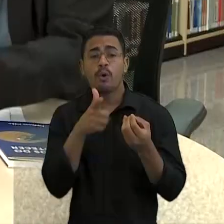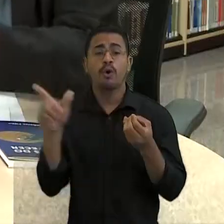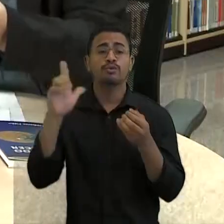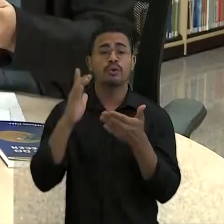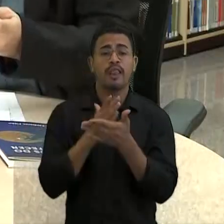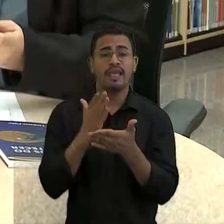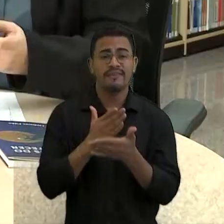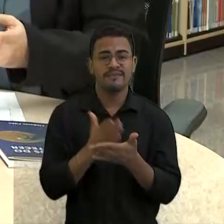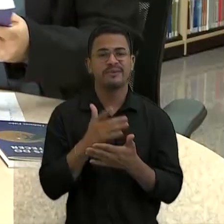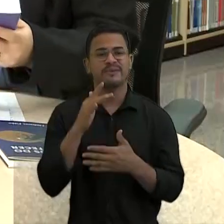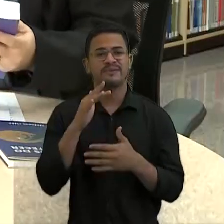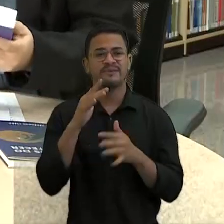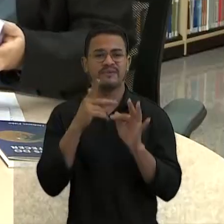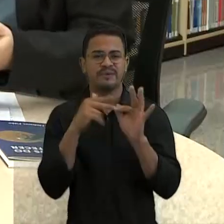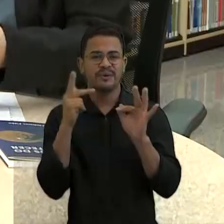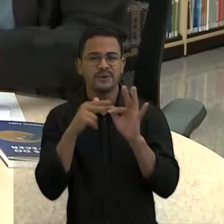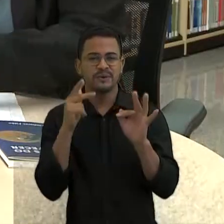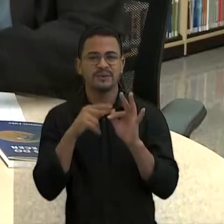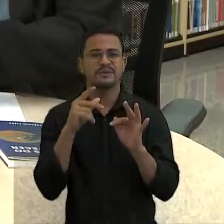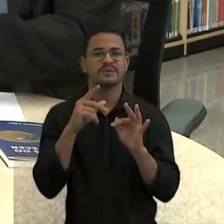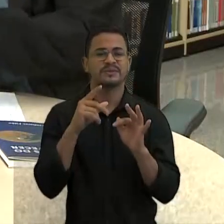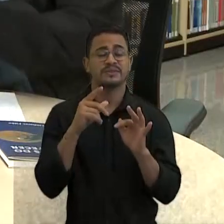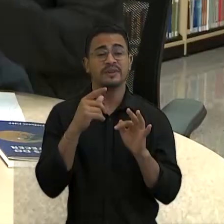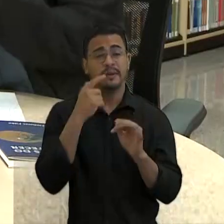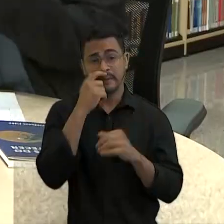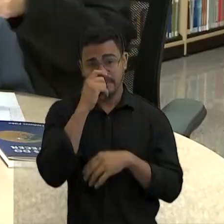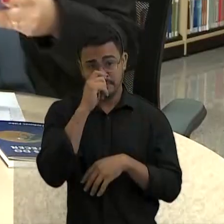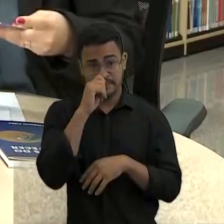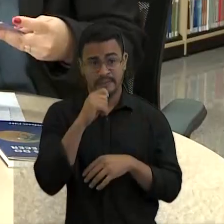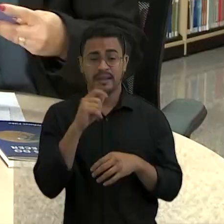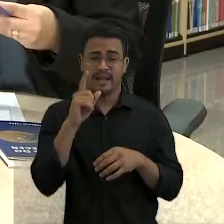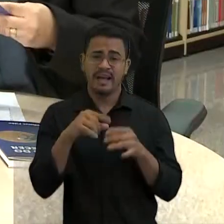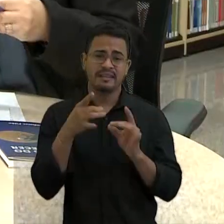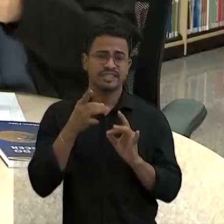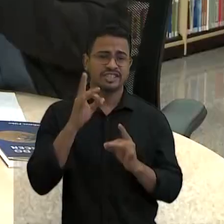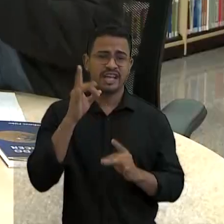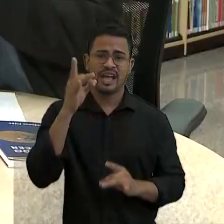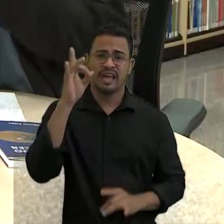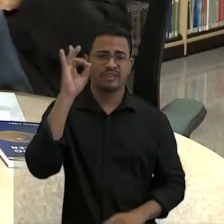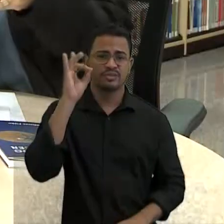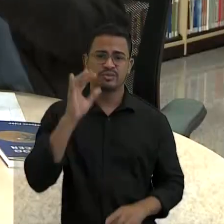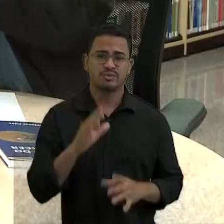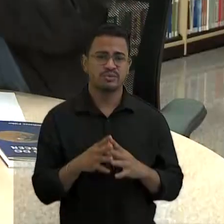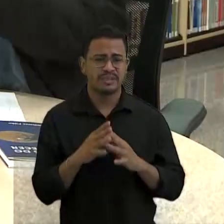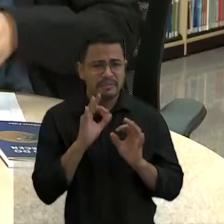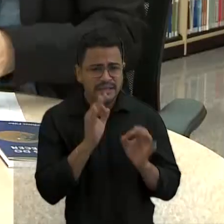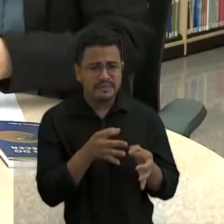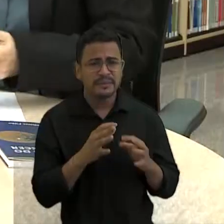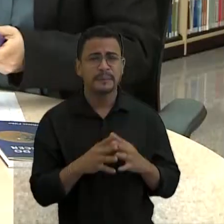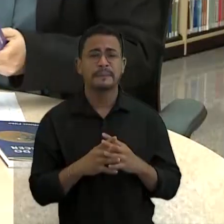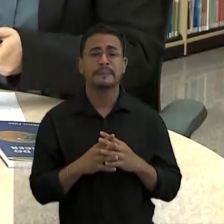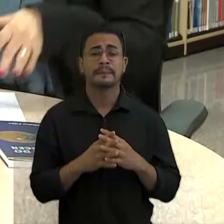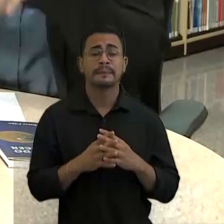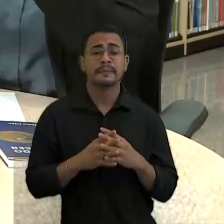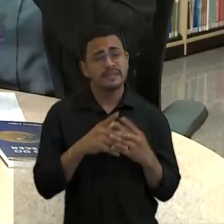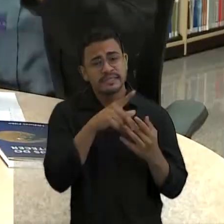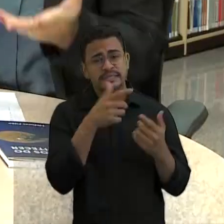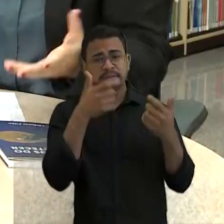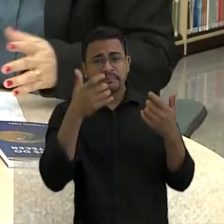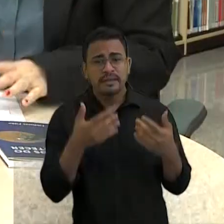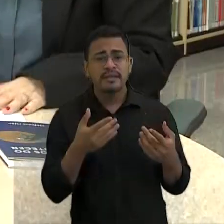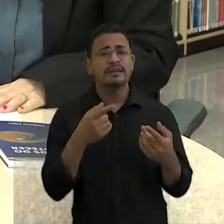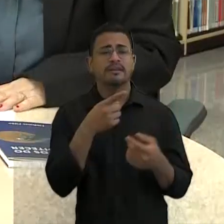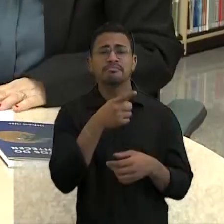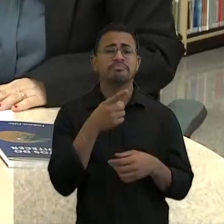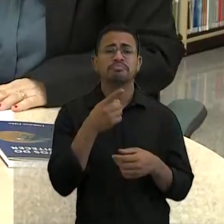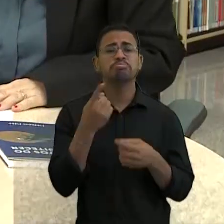né? Aqui, sim, que é um livro bem extenso, né, professor? Fale um pouco sobre ele, o que é que o senhor